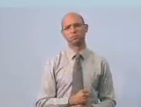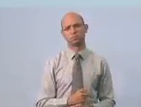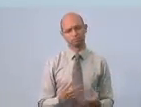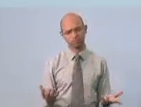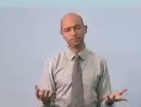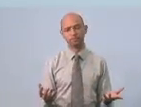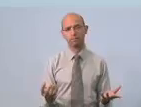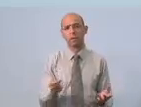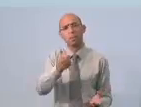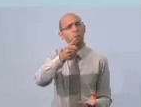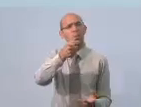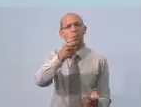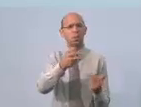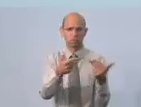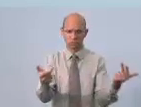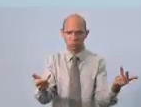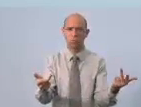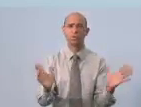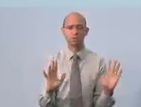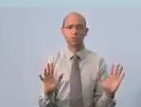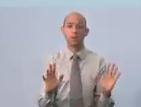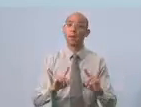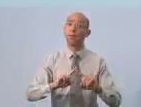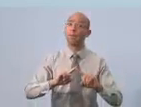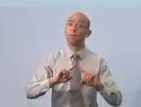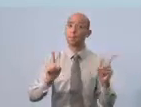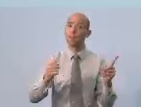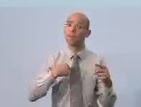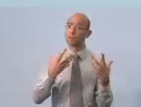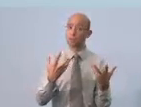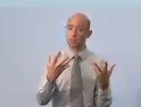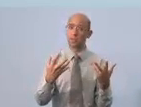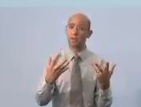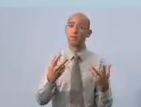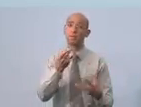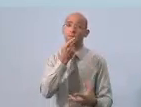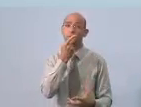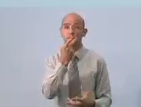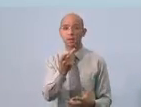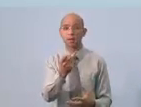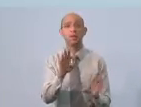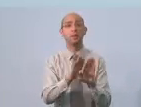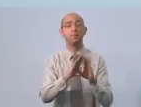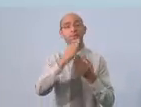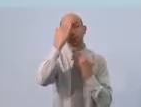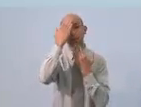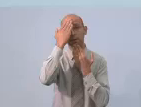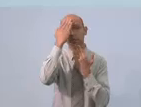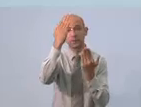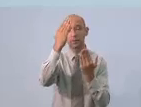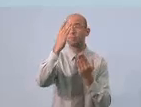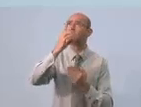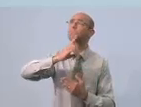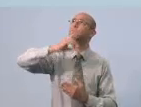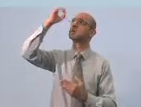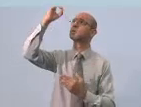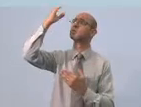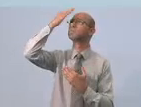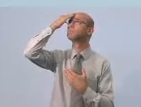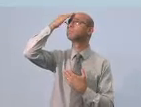É, tinha poucos itens, mas eu queria aqui, gostaria de agradecer a Deus, em primeiro